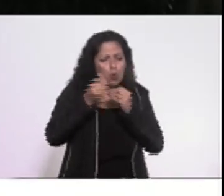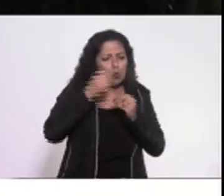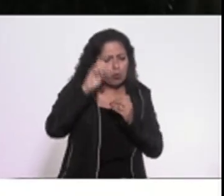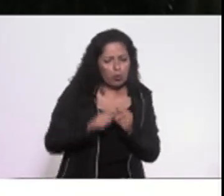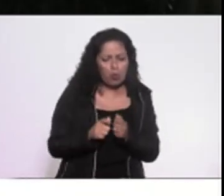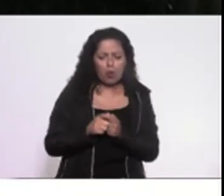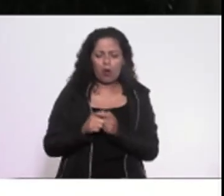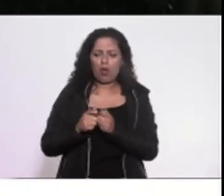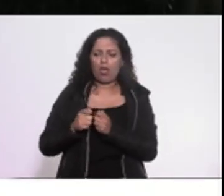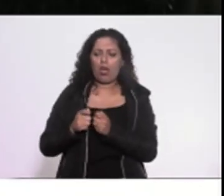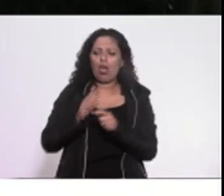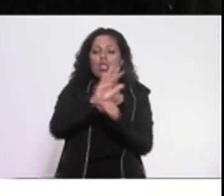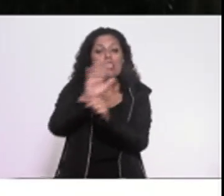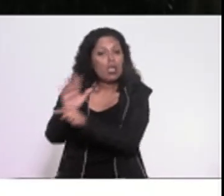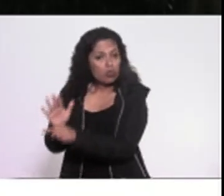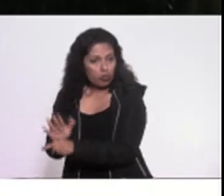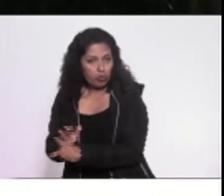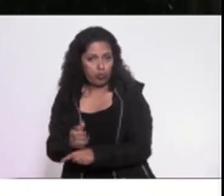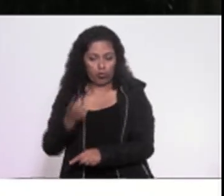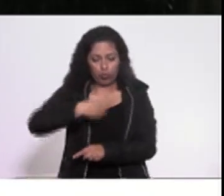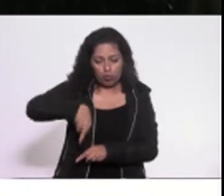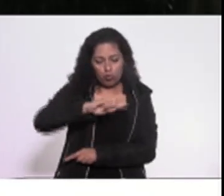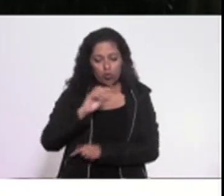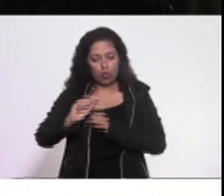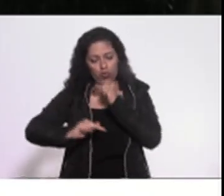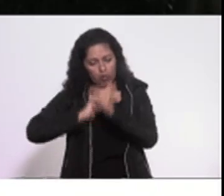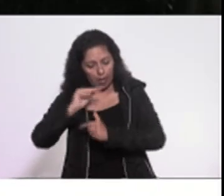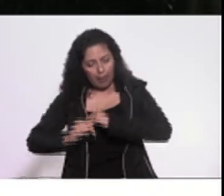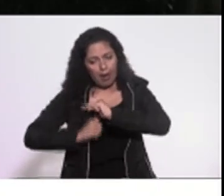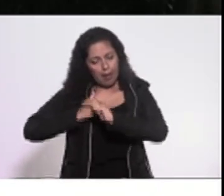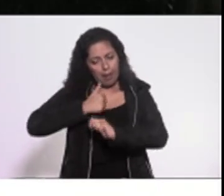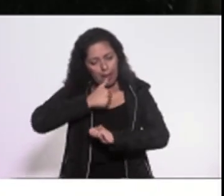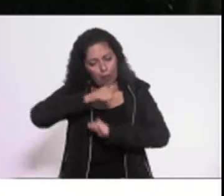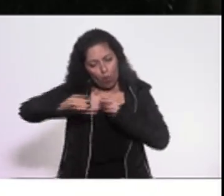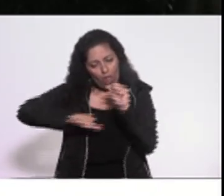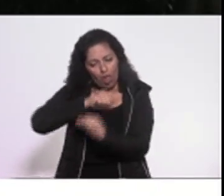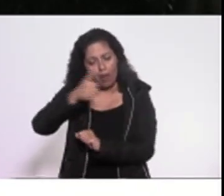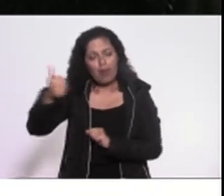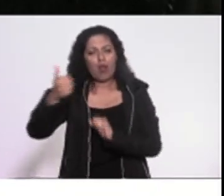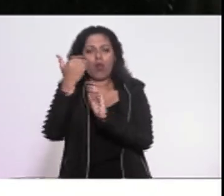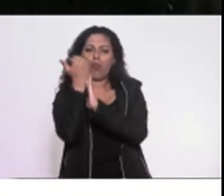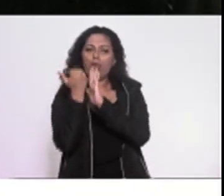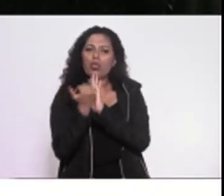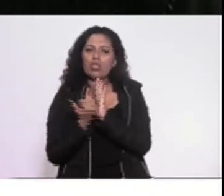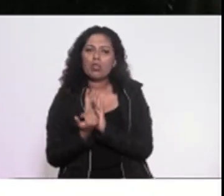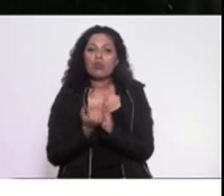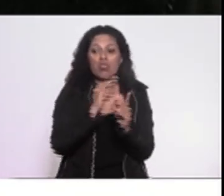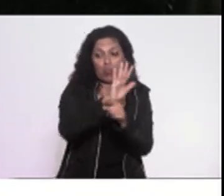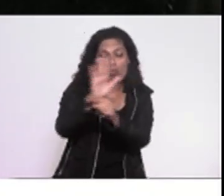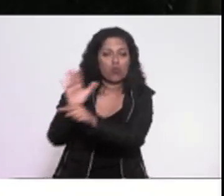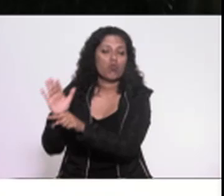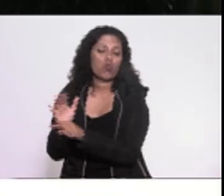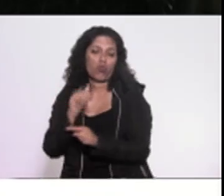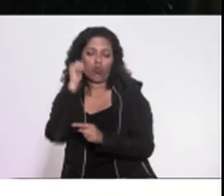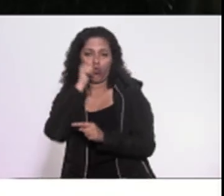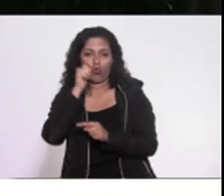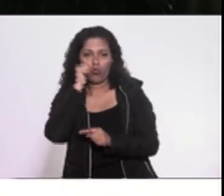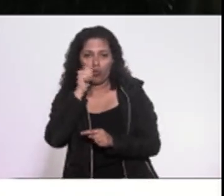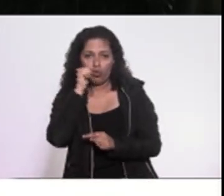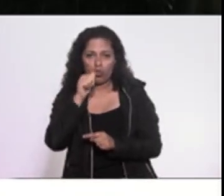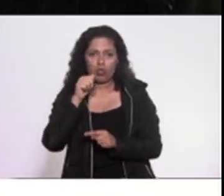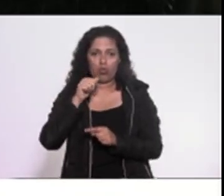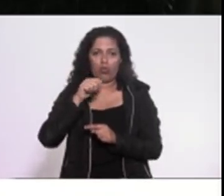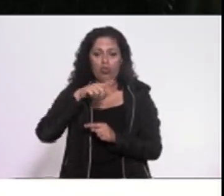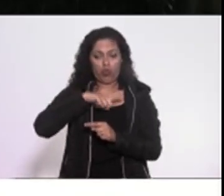das medidas protetivas, a gente trabalhar mais, né, um programa que atenda essas mulheres que ganham